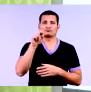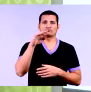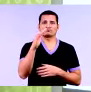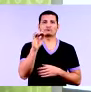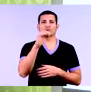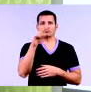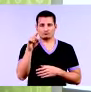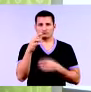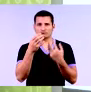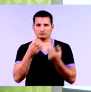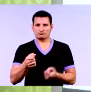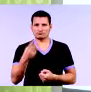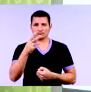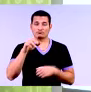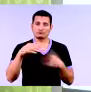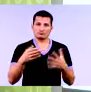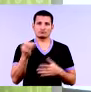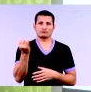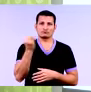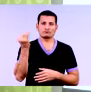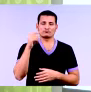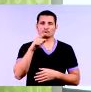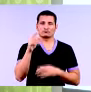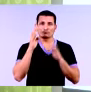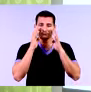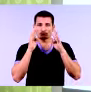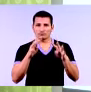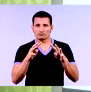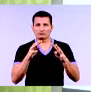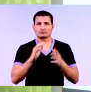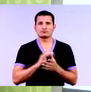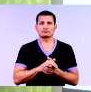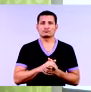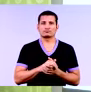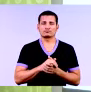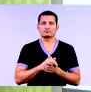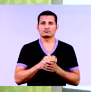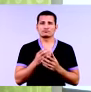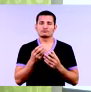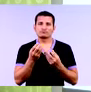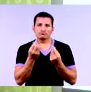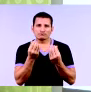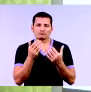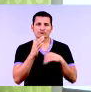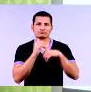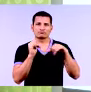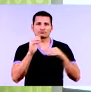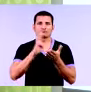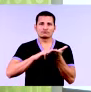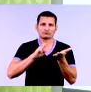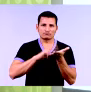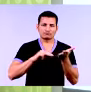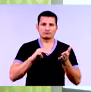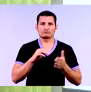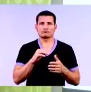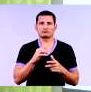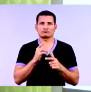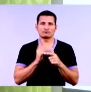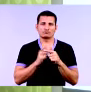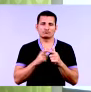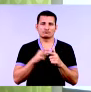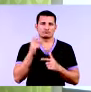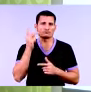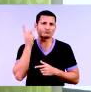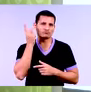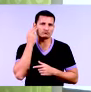1. Então é importante vocês se atentarem para os detalhes da chamada dos métodos, porque